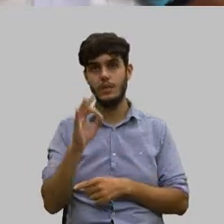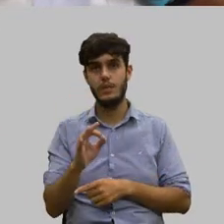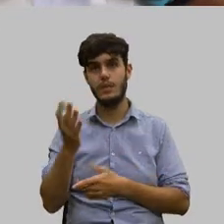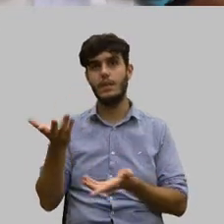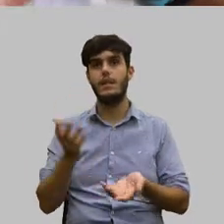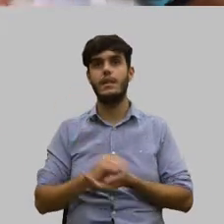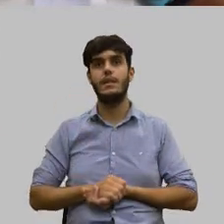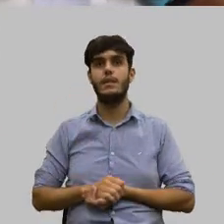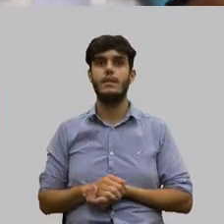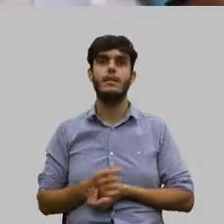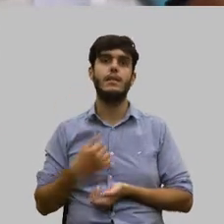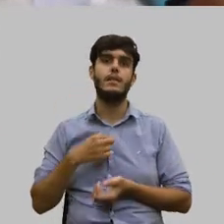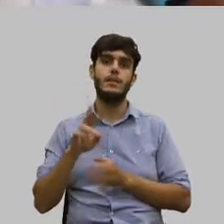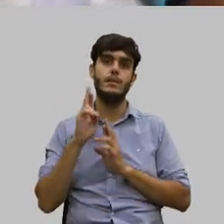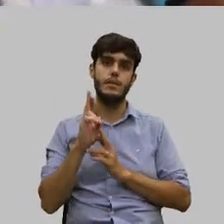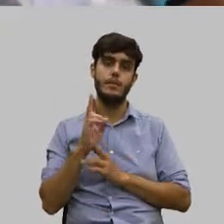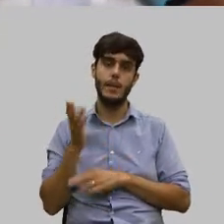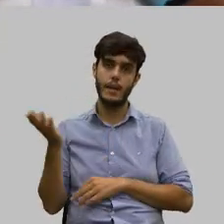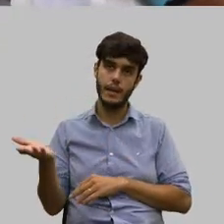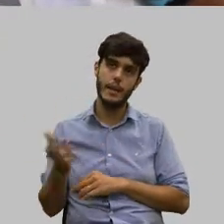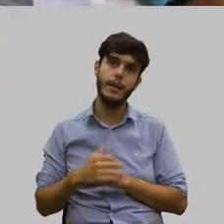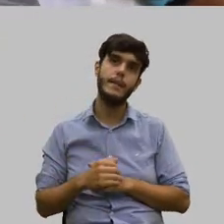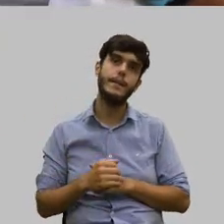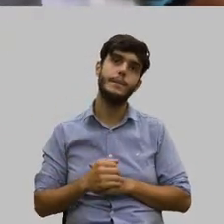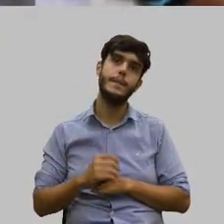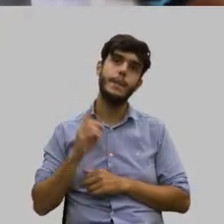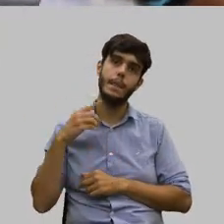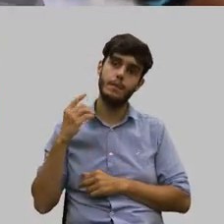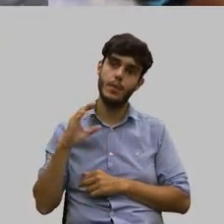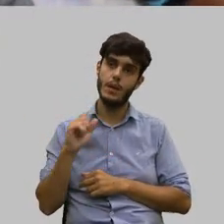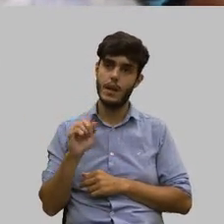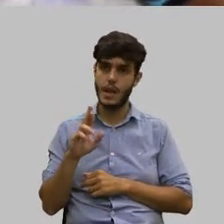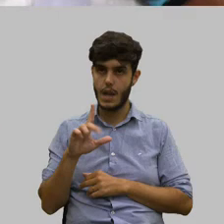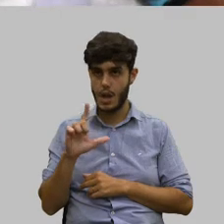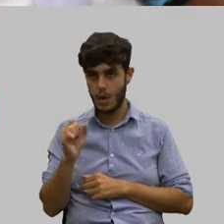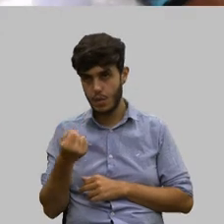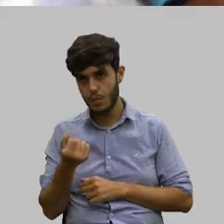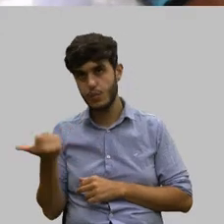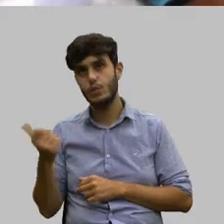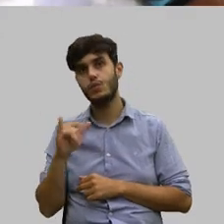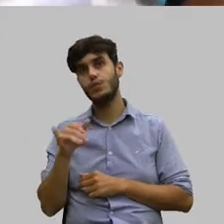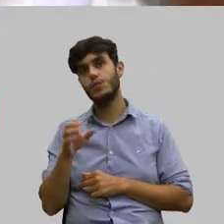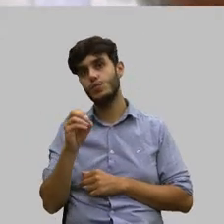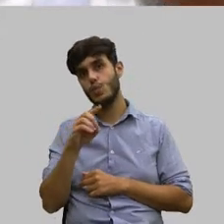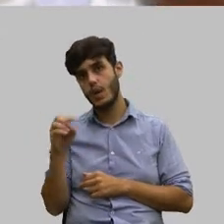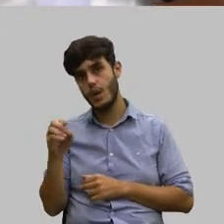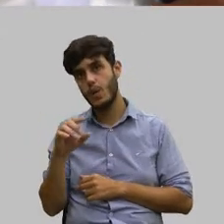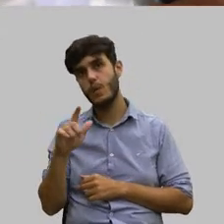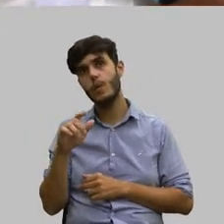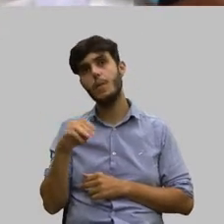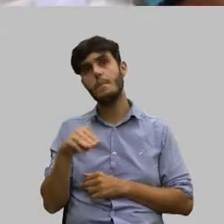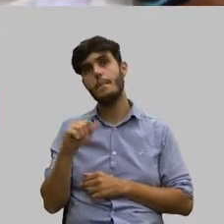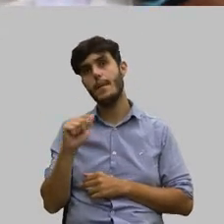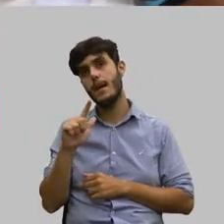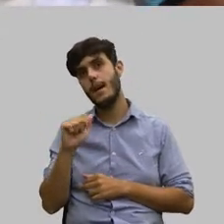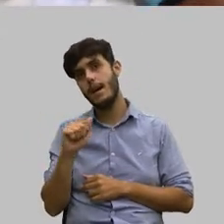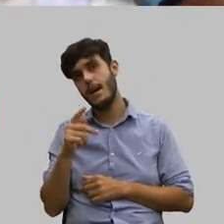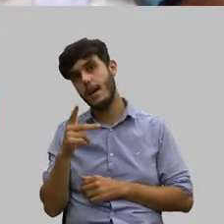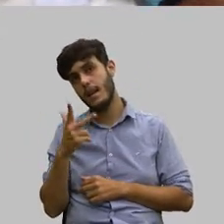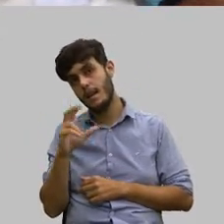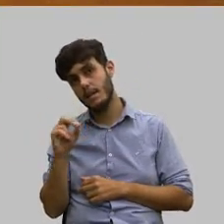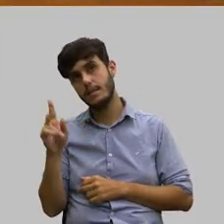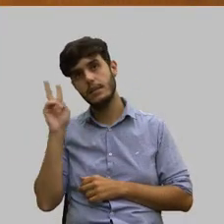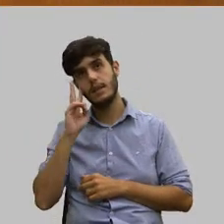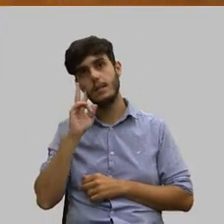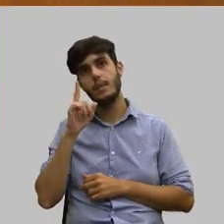então espero que o senhor o deputado Carlos Henrique Deputado João Magalhães sejam realmente lembre-se do Bombeiro Militar